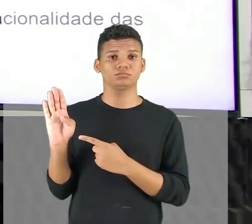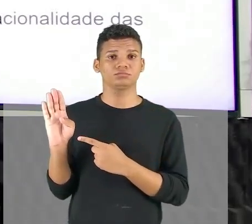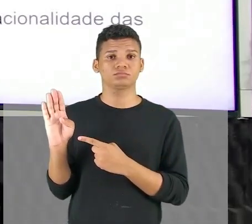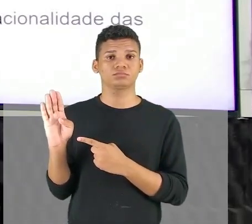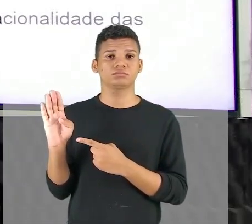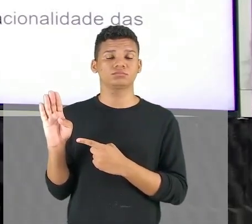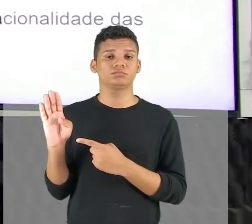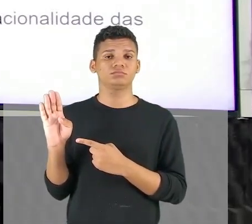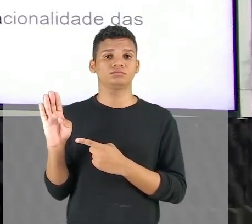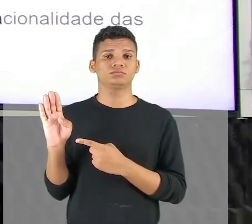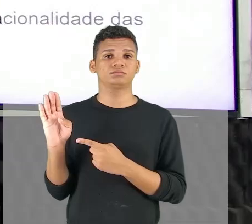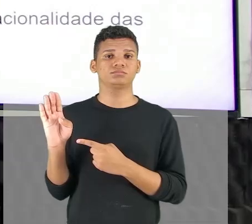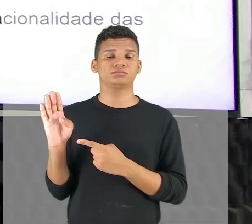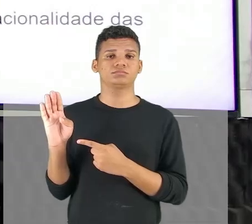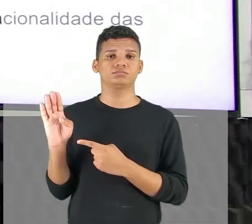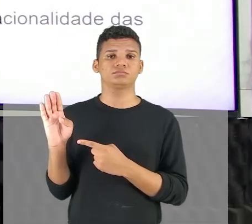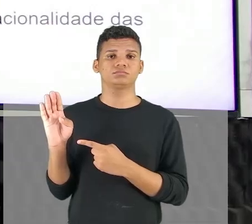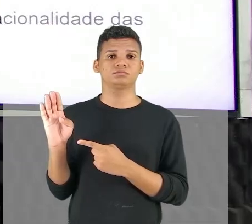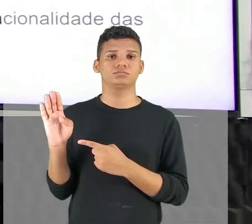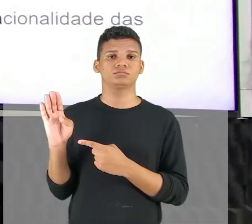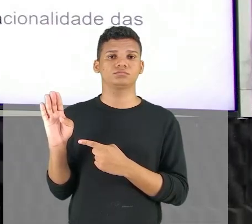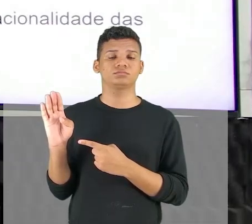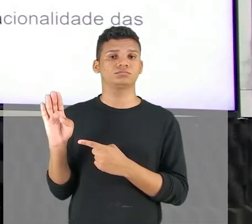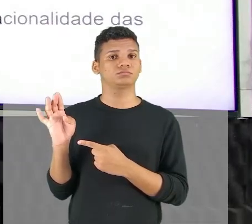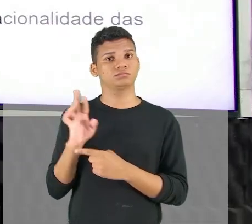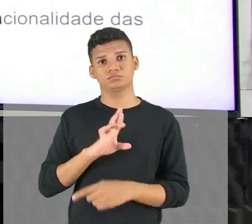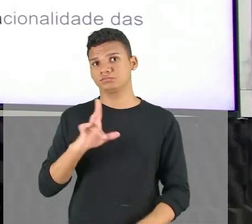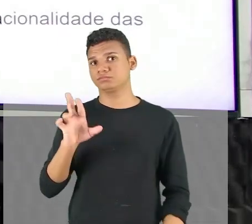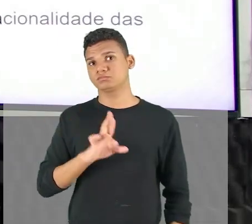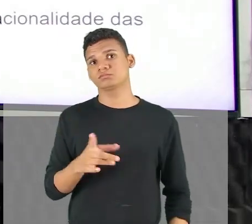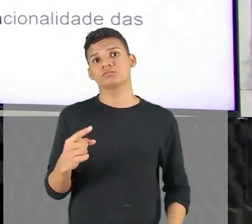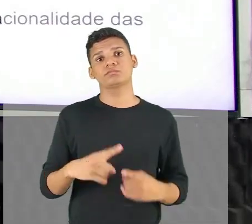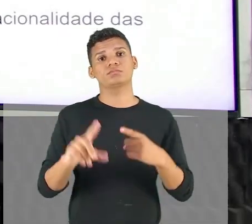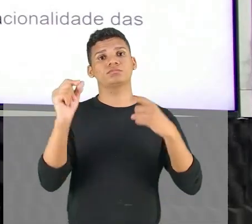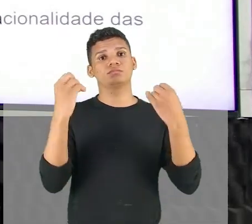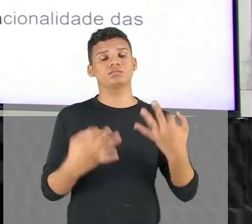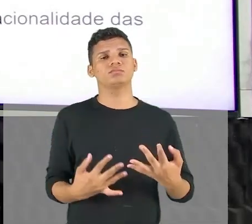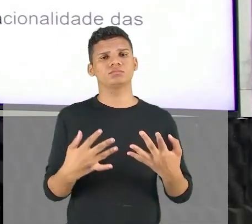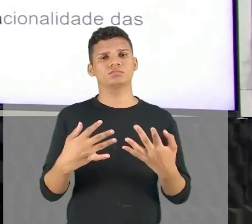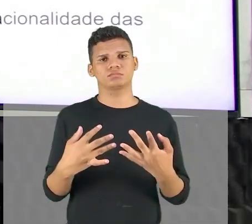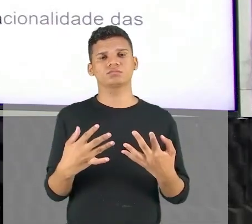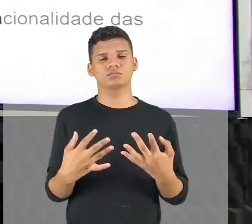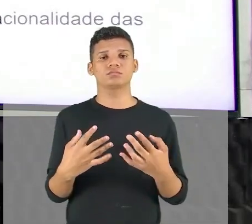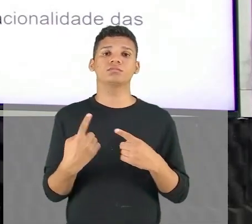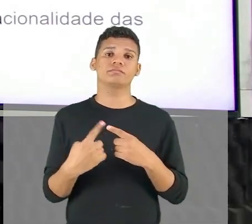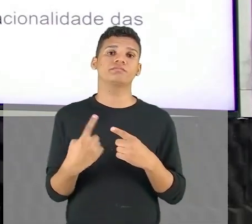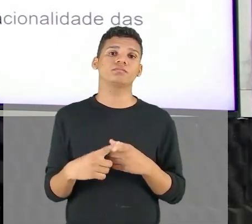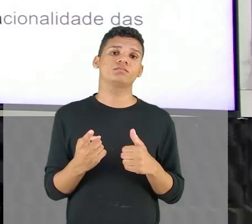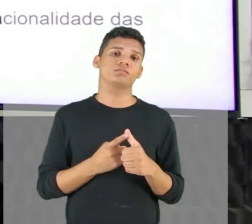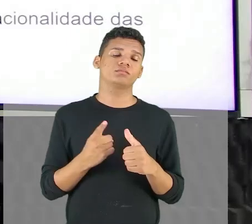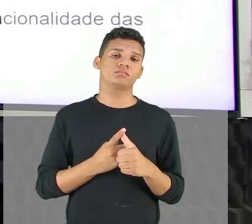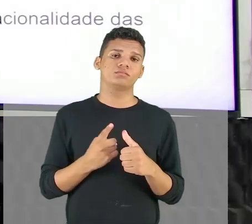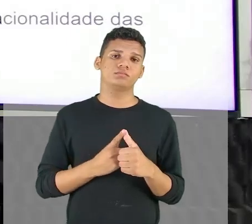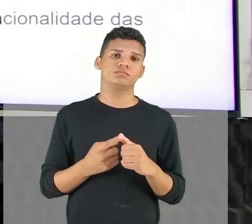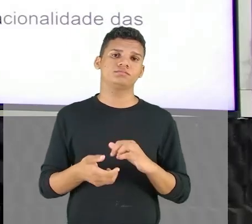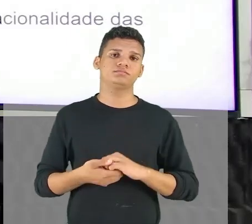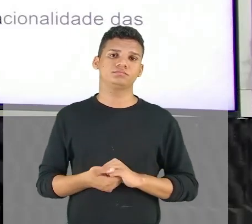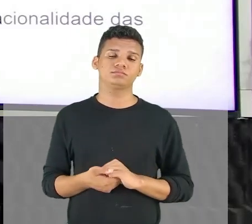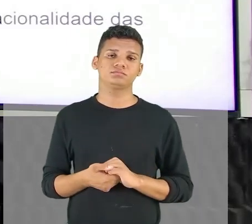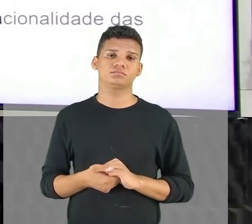no propósito de entendimento dos fatos? Não, né? Quem fala sobre lógica, primeiramente ele vai ser, por exemplo,